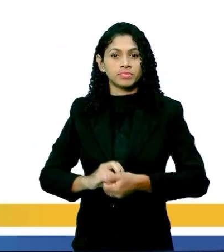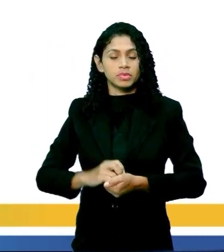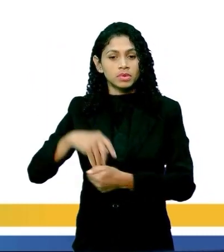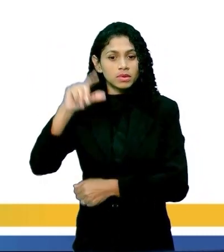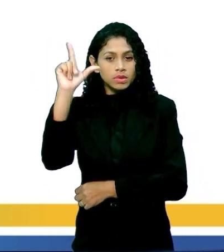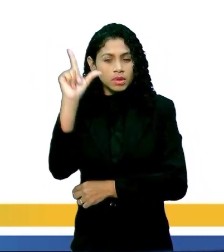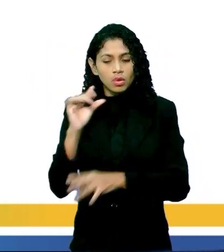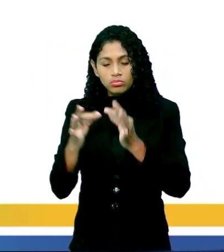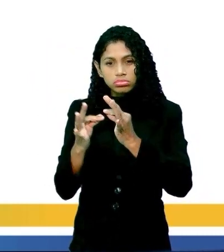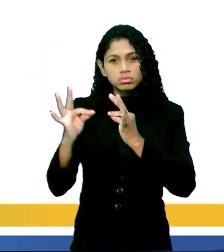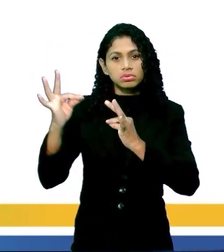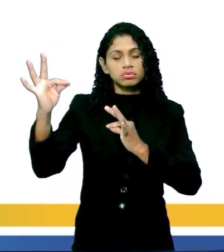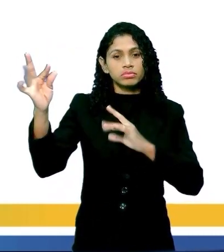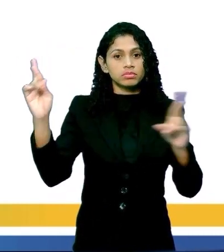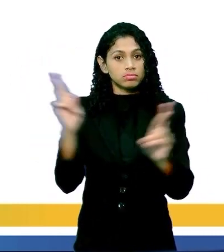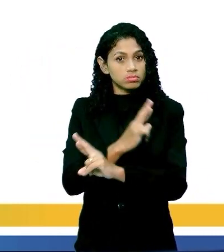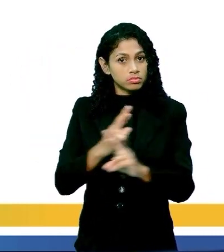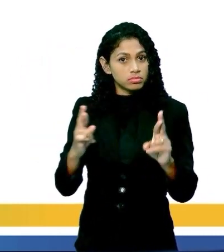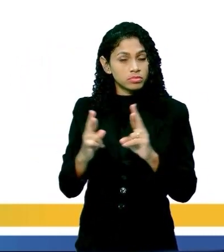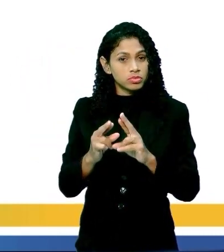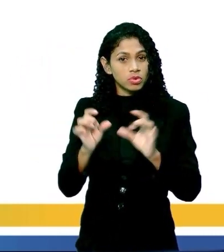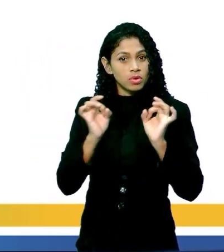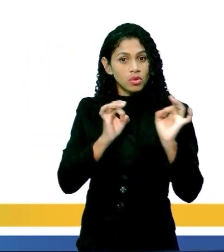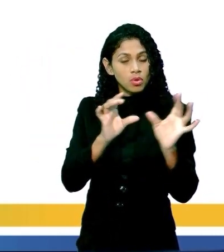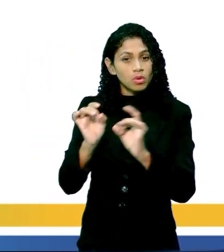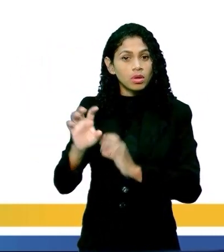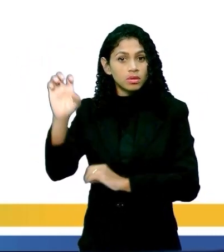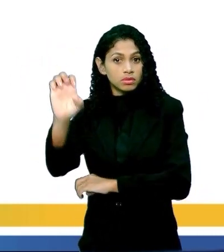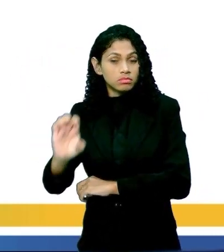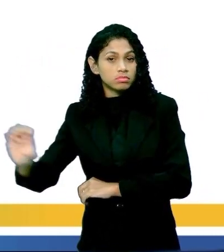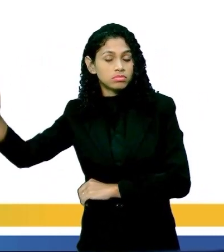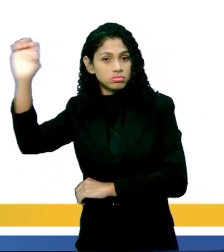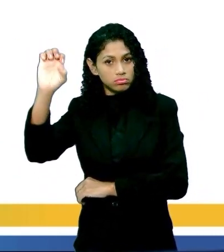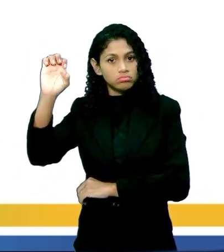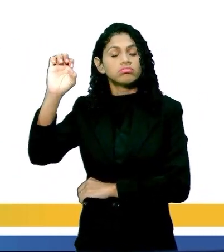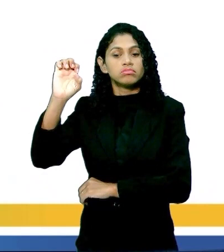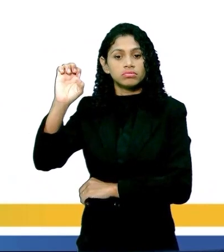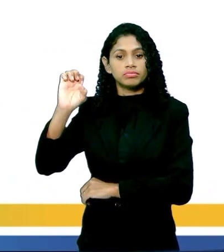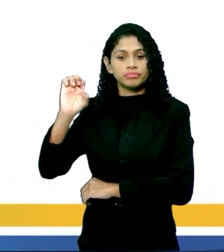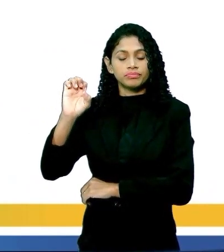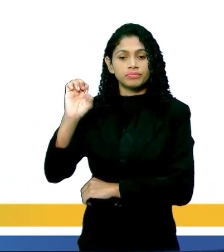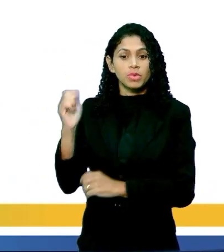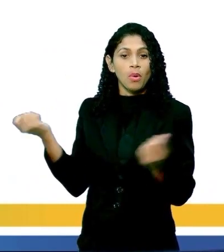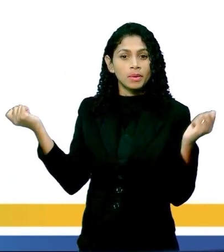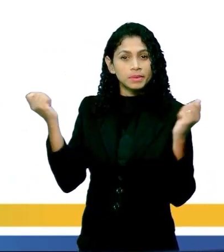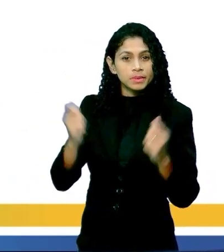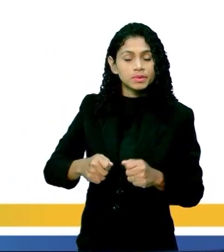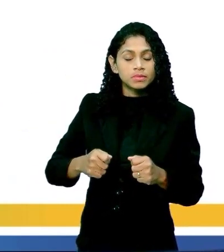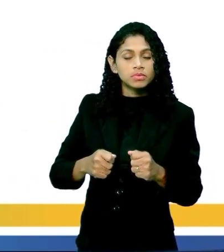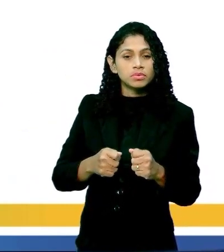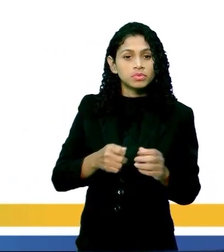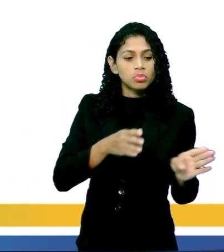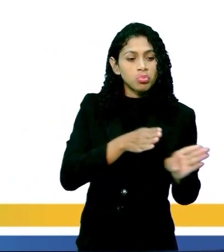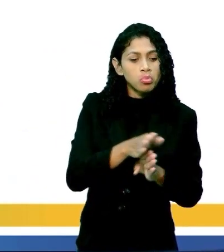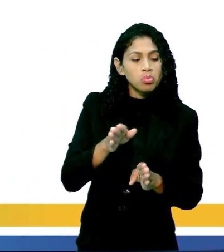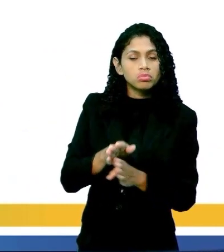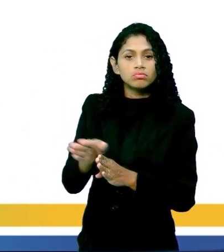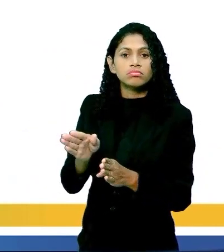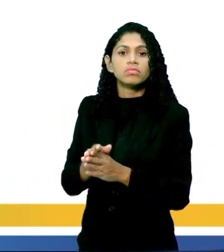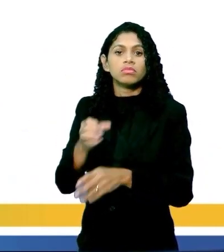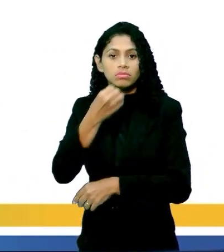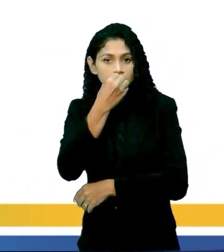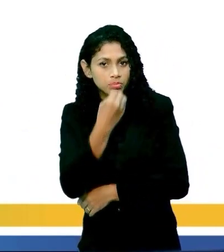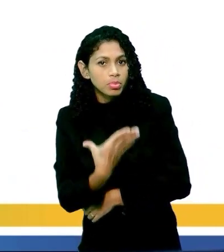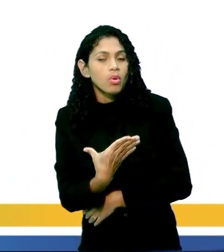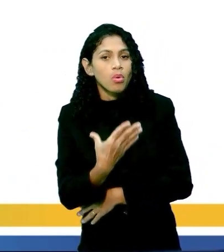menor distância em relação ao mercado europeu, propiciaram condições favoráveis a